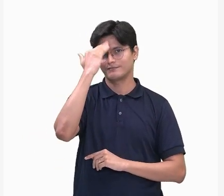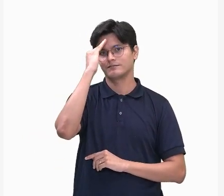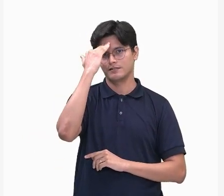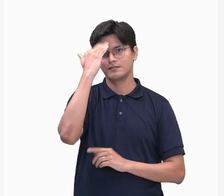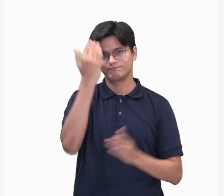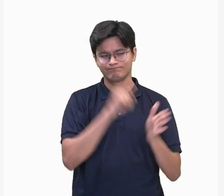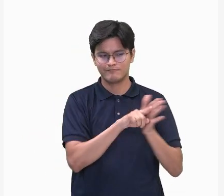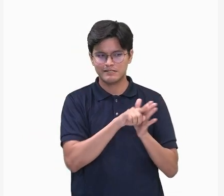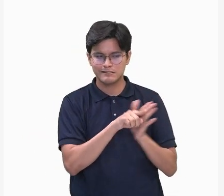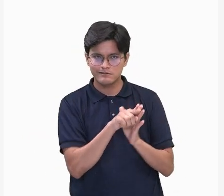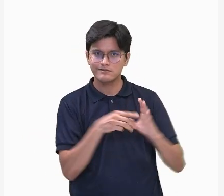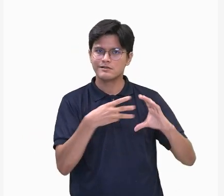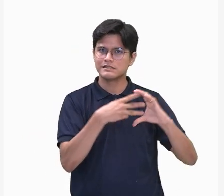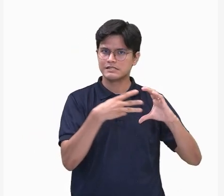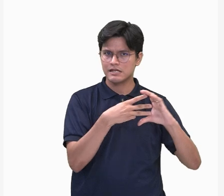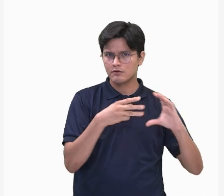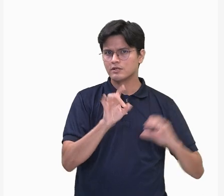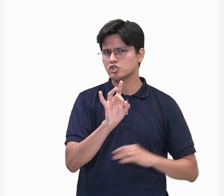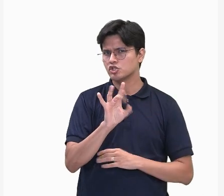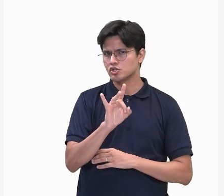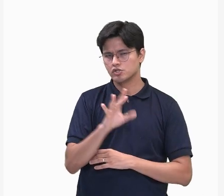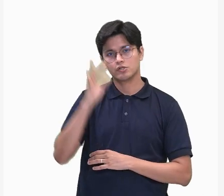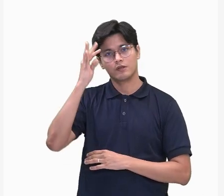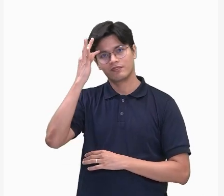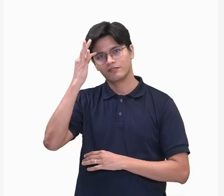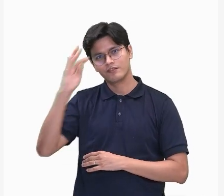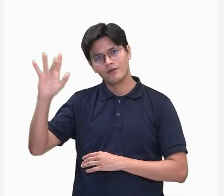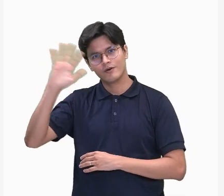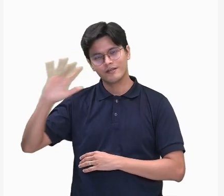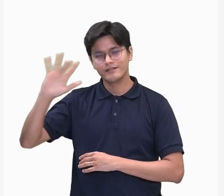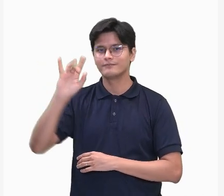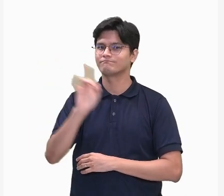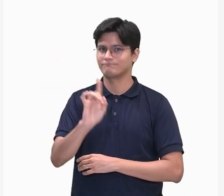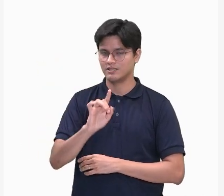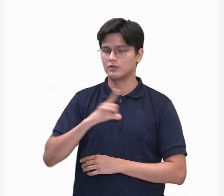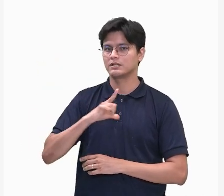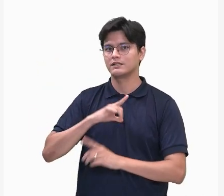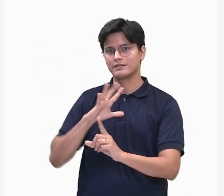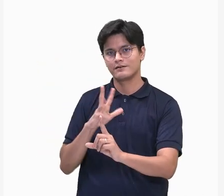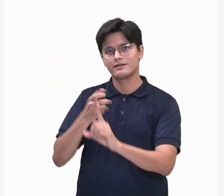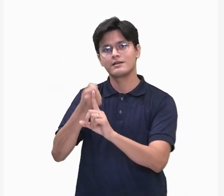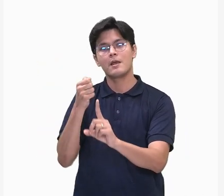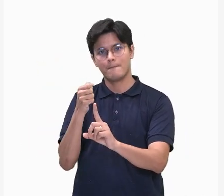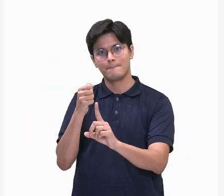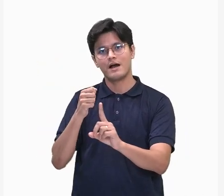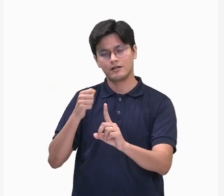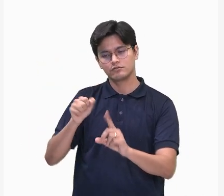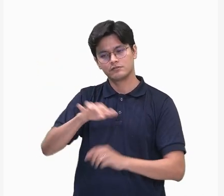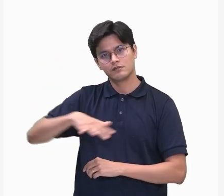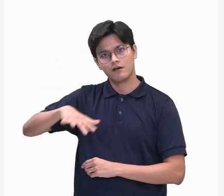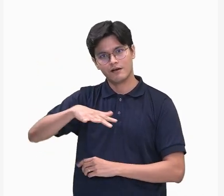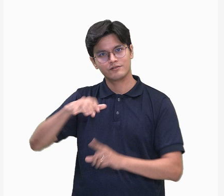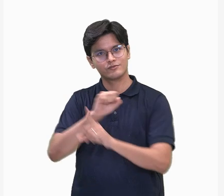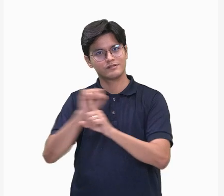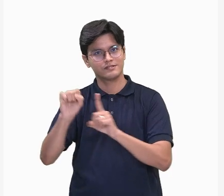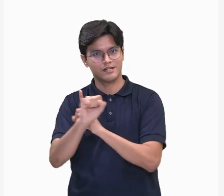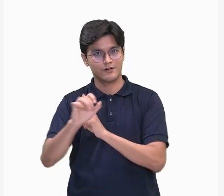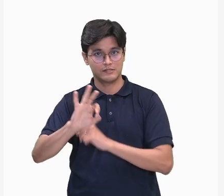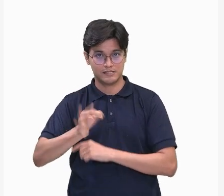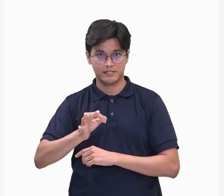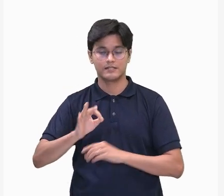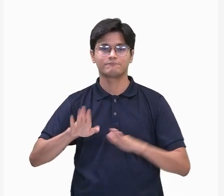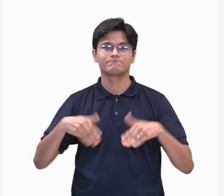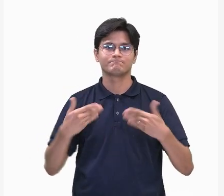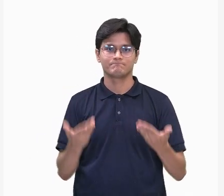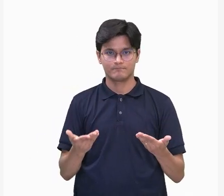da teoria, impactando atividades profissionais essenciais para a sociedade, né? Então, quando a gente fala